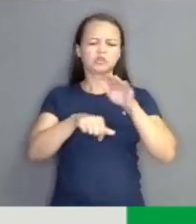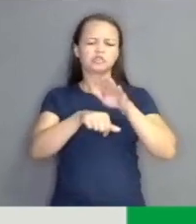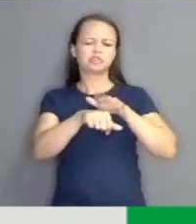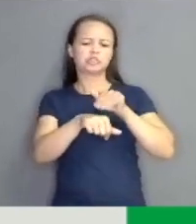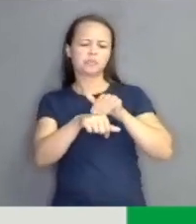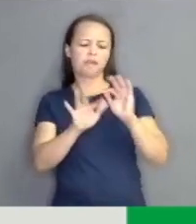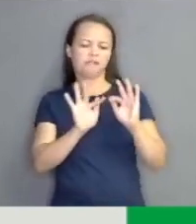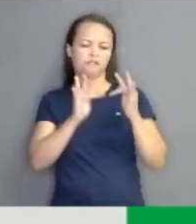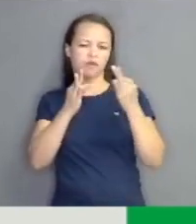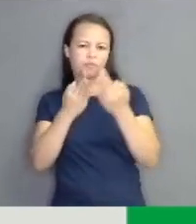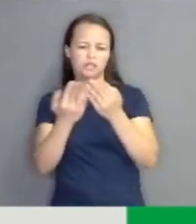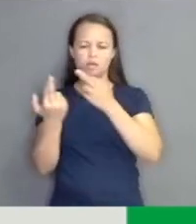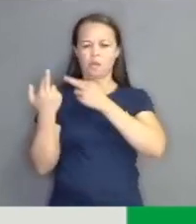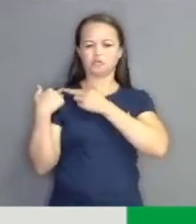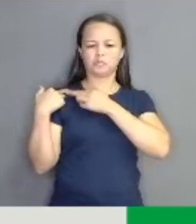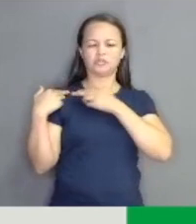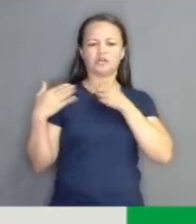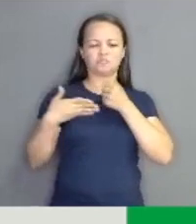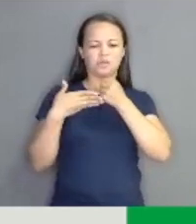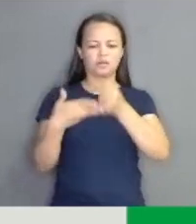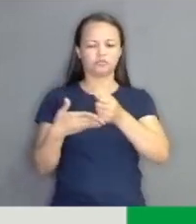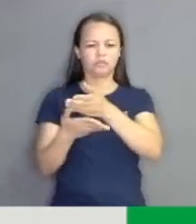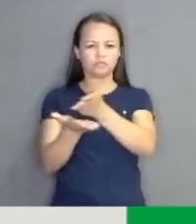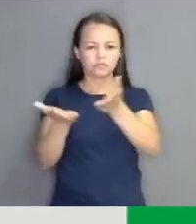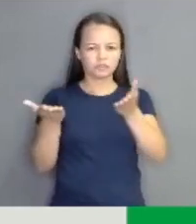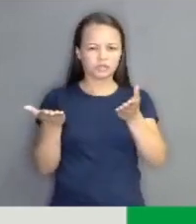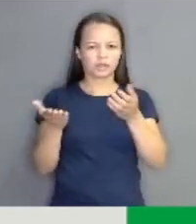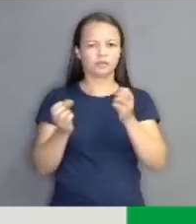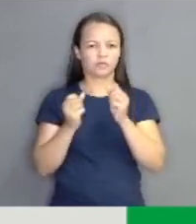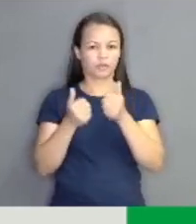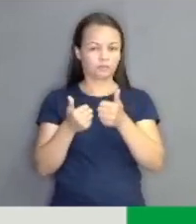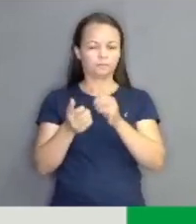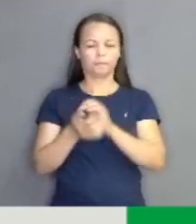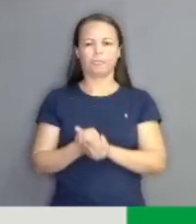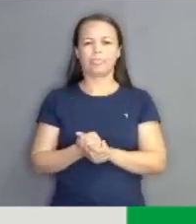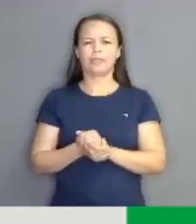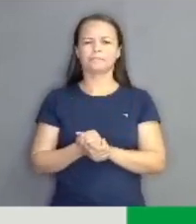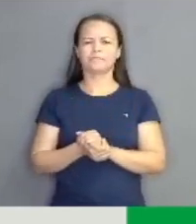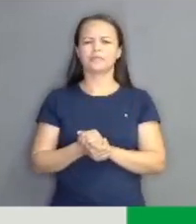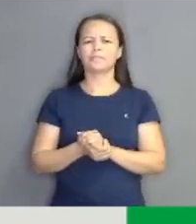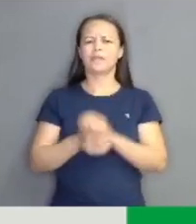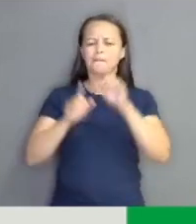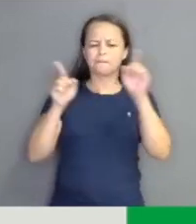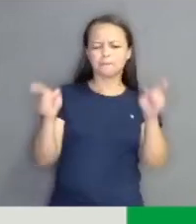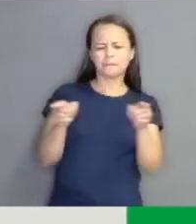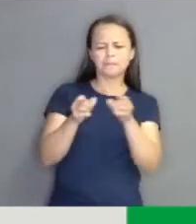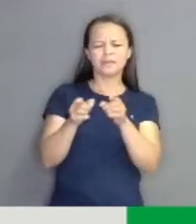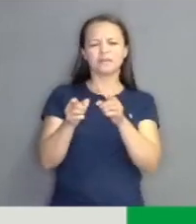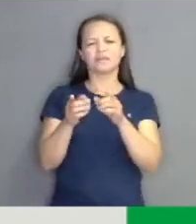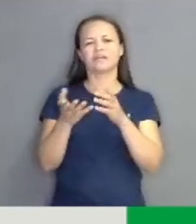a família, os responsáveis, para ajudar vocês aí, tá bom? Ele é bem pequenininho, né?